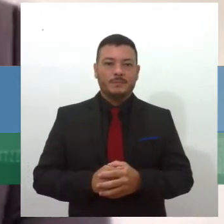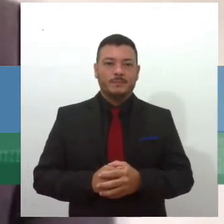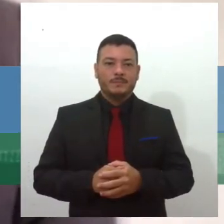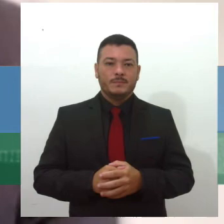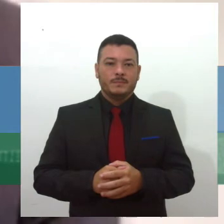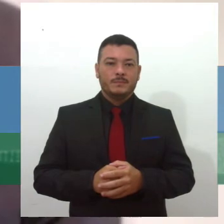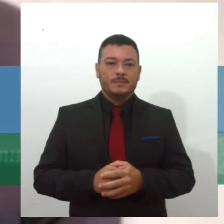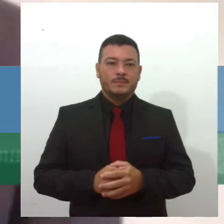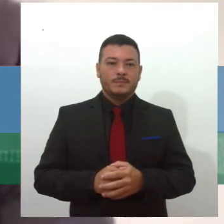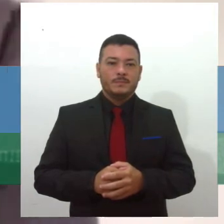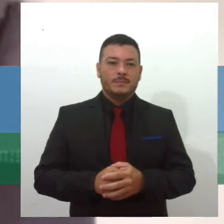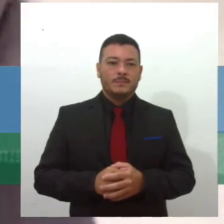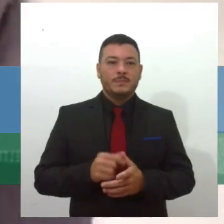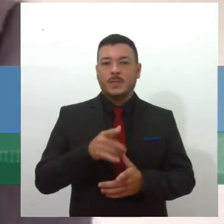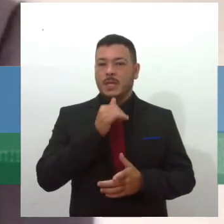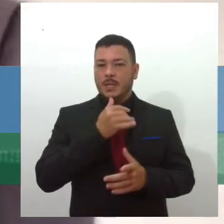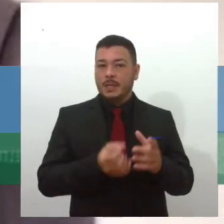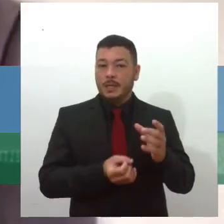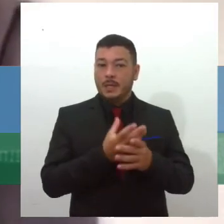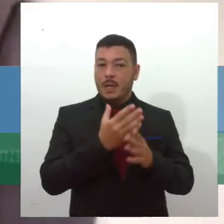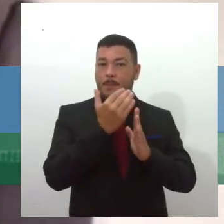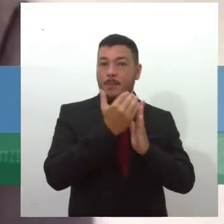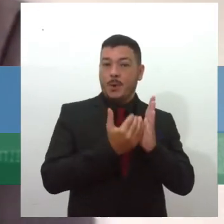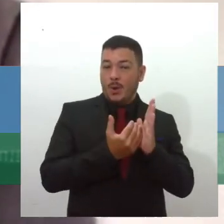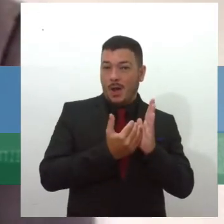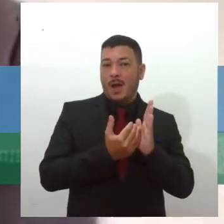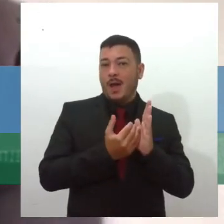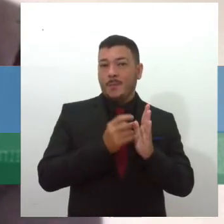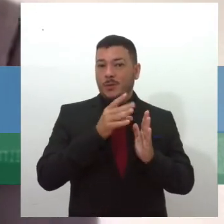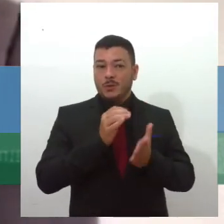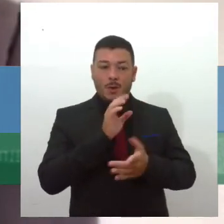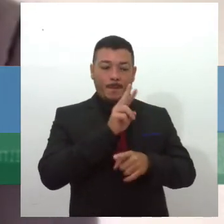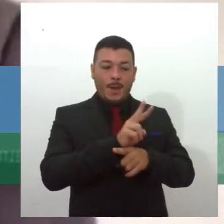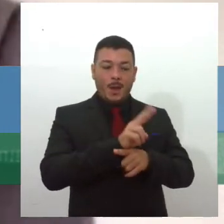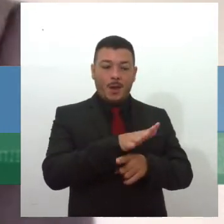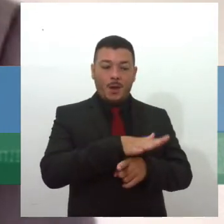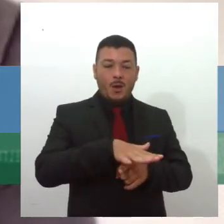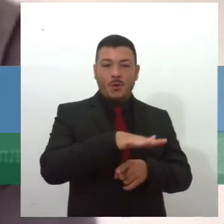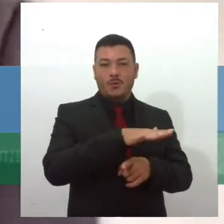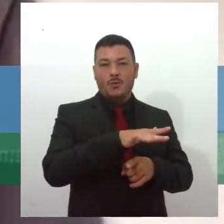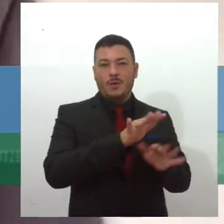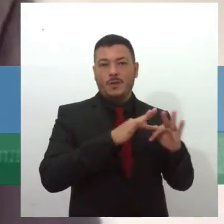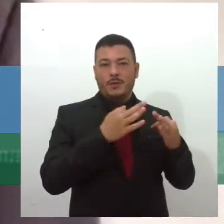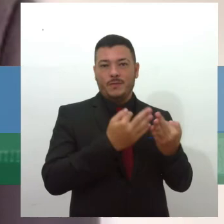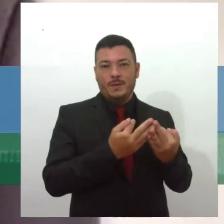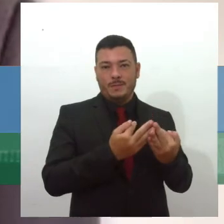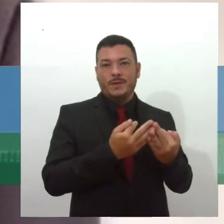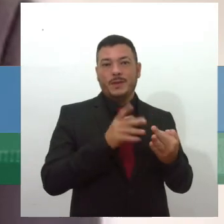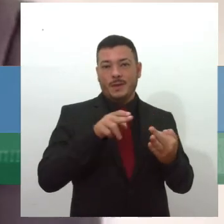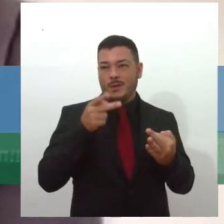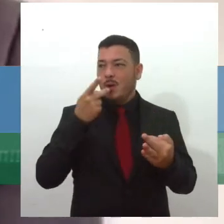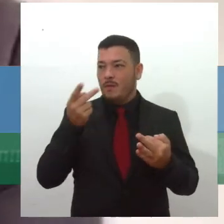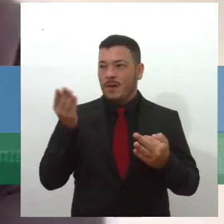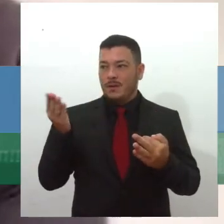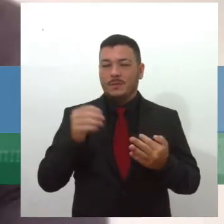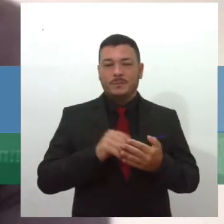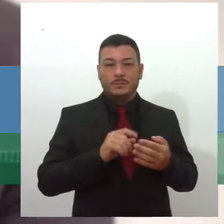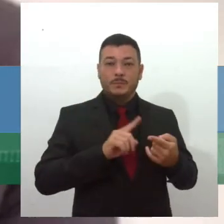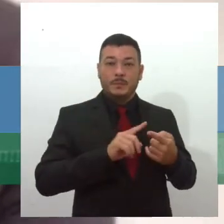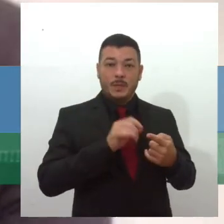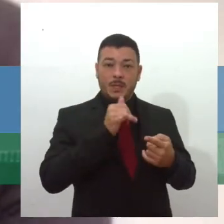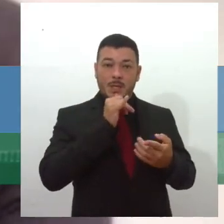você criar programas, né, para atendimento dessas pessoas, como o doutor mesmo falou, se você não